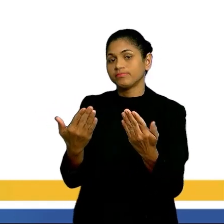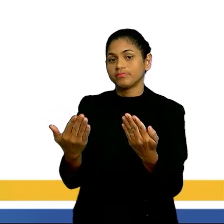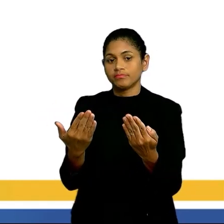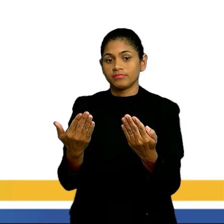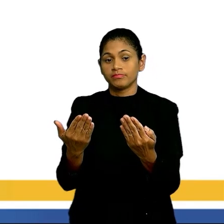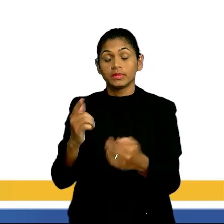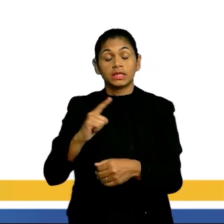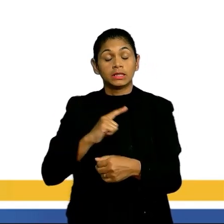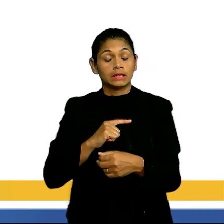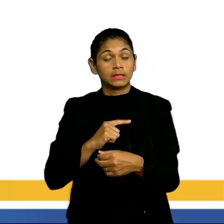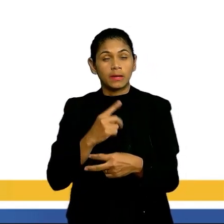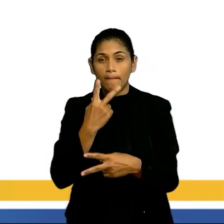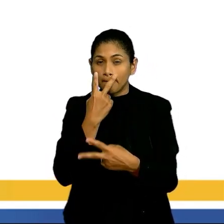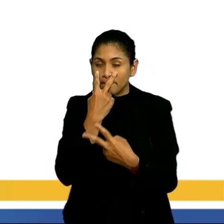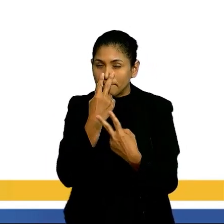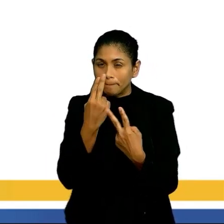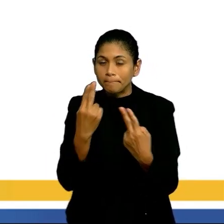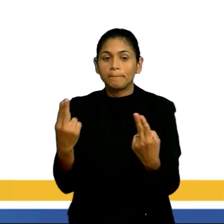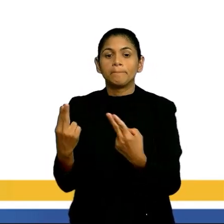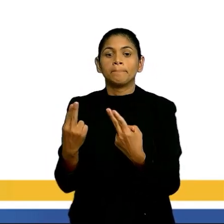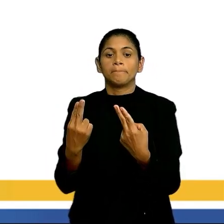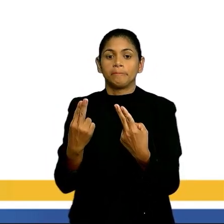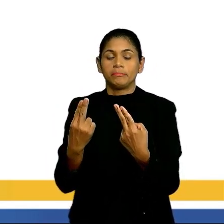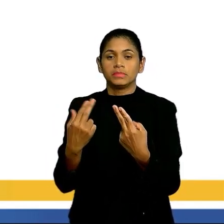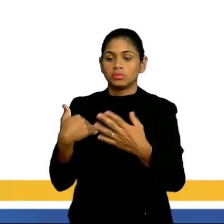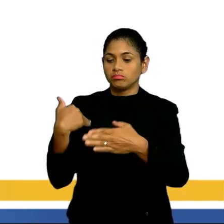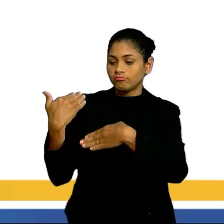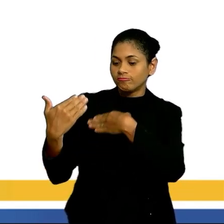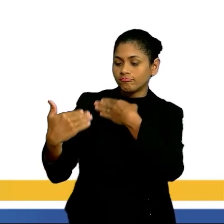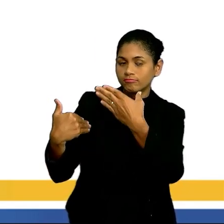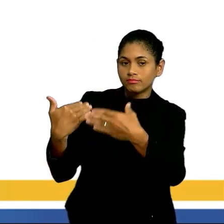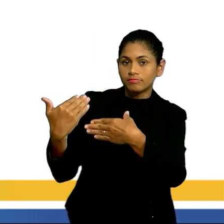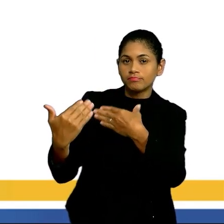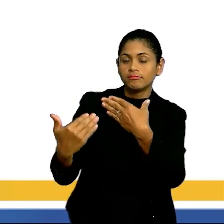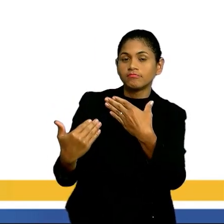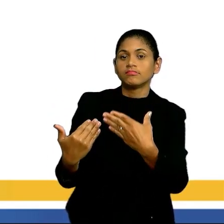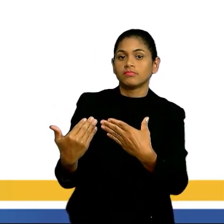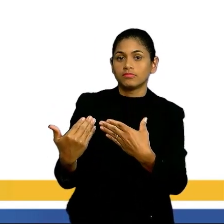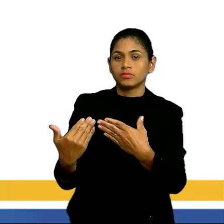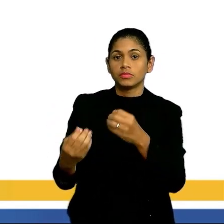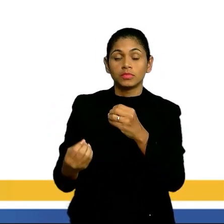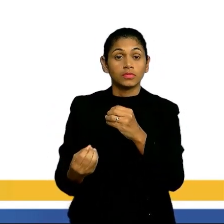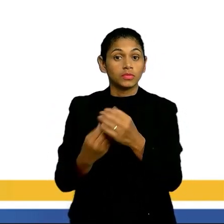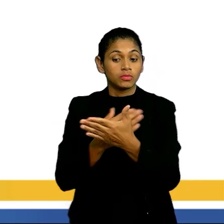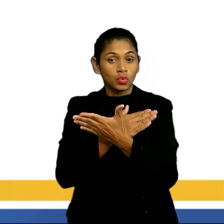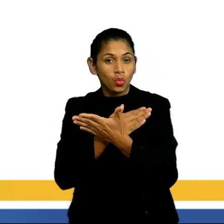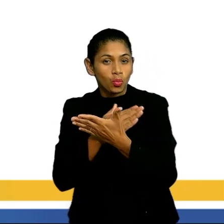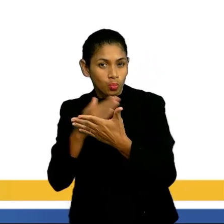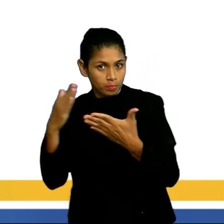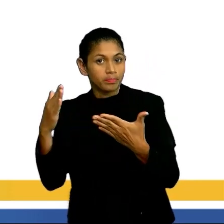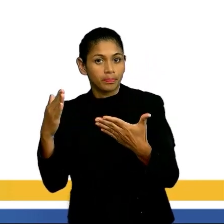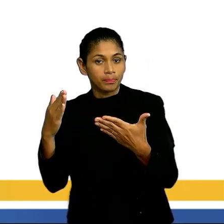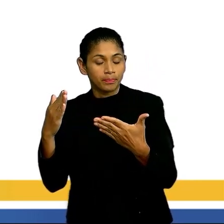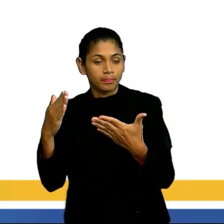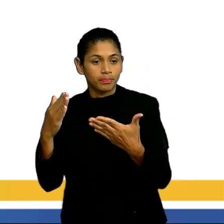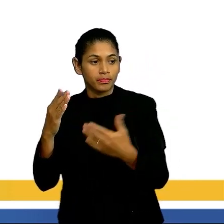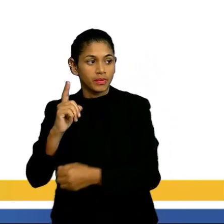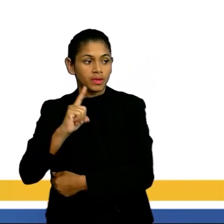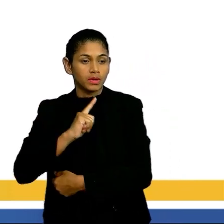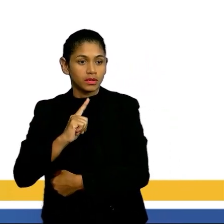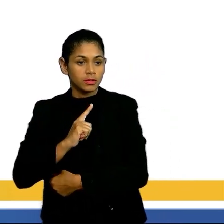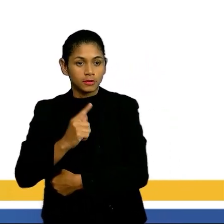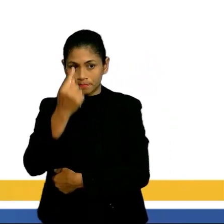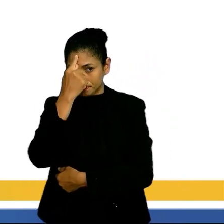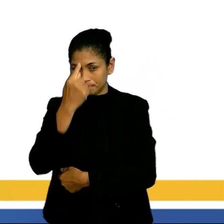tem grande semelhança padrão de desenvolvimento inicial. Isso está me dizendo o quê, pessoal? Olha só essa imagem. Temos